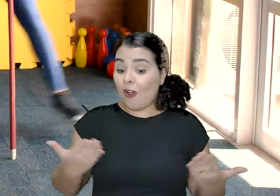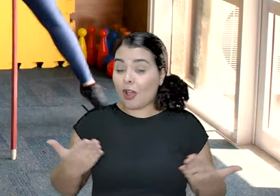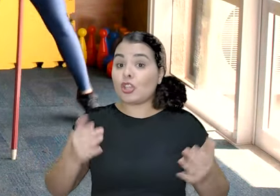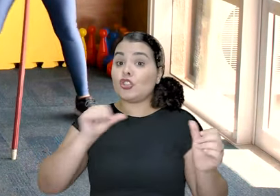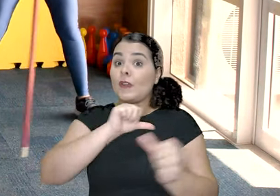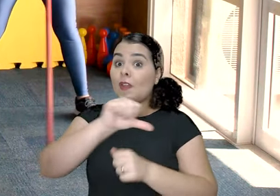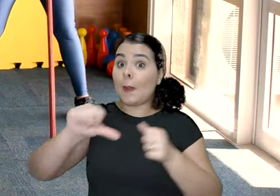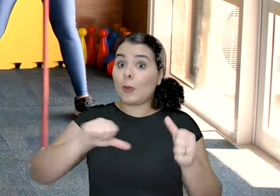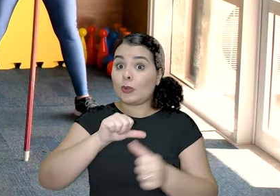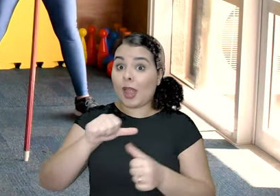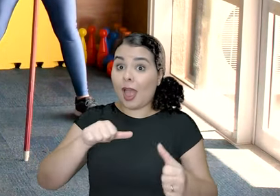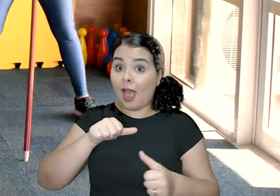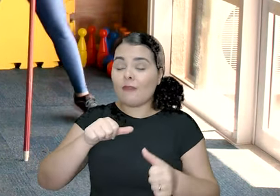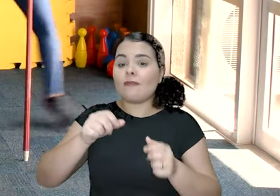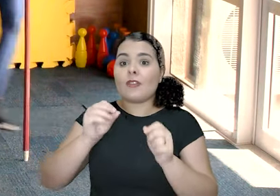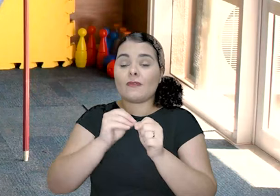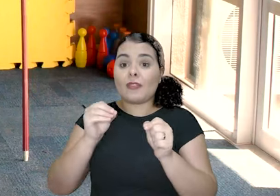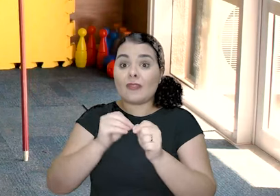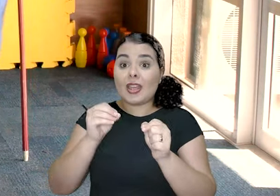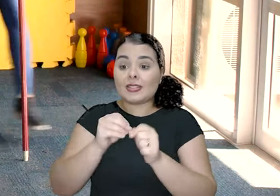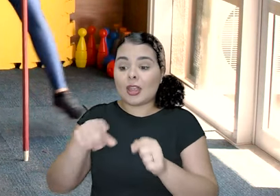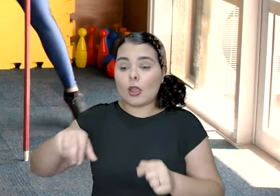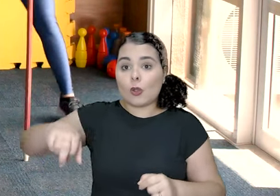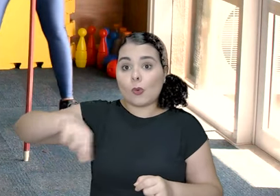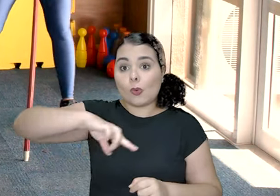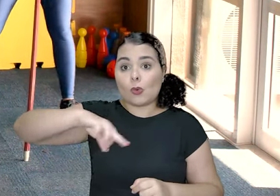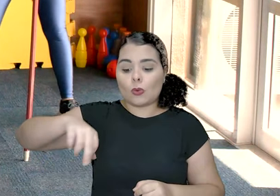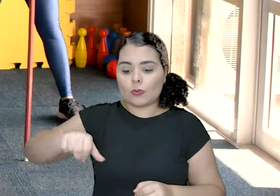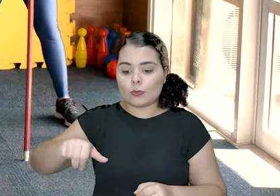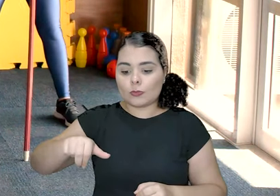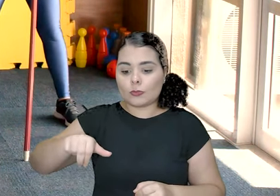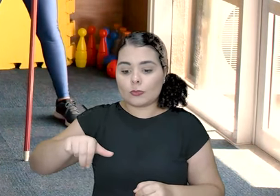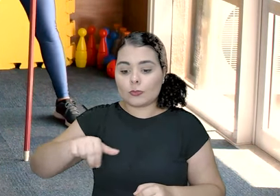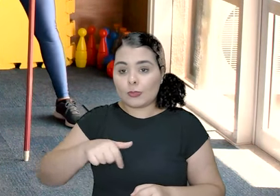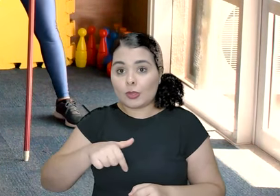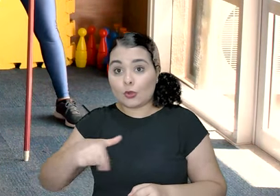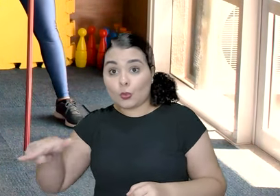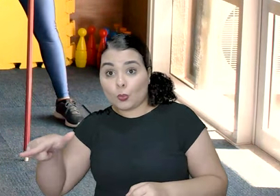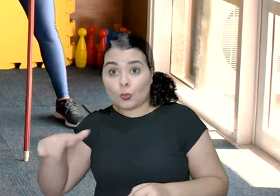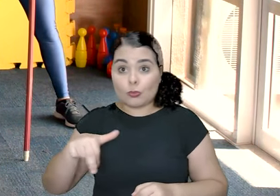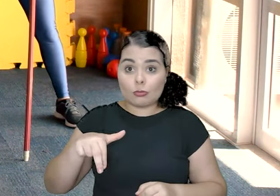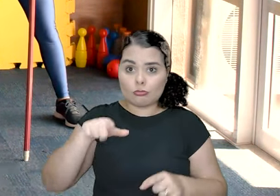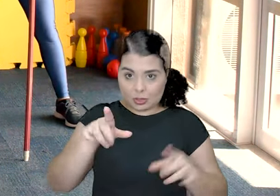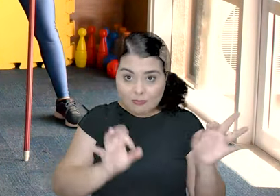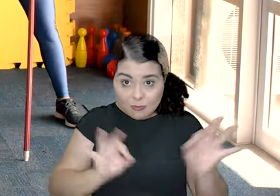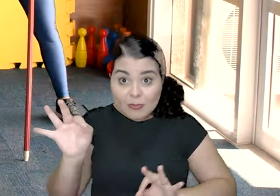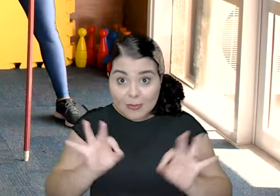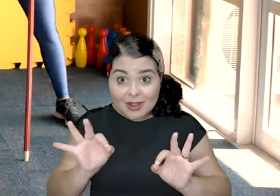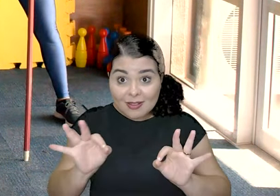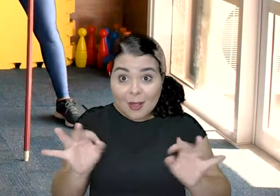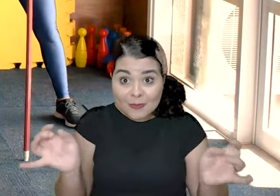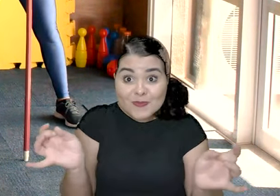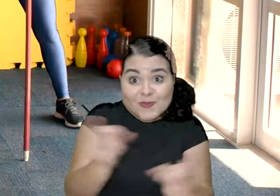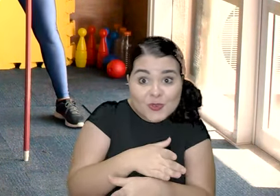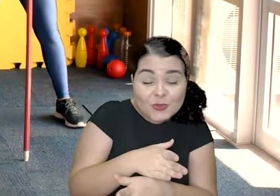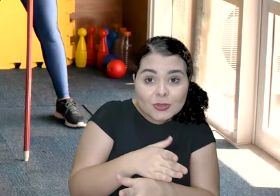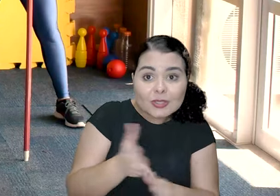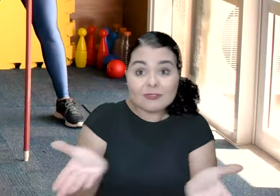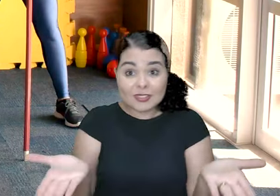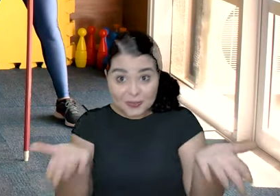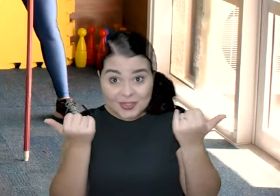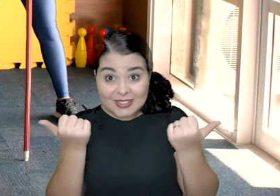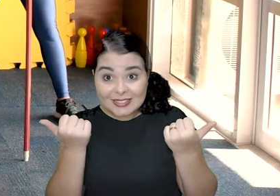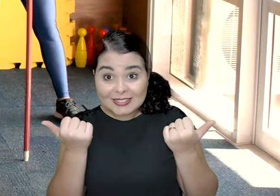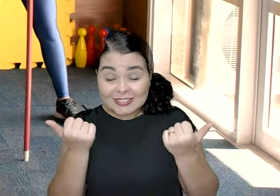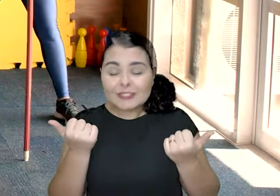pro chutinho lateral. Chute lateral e volta. Tá preparado? Tá preparada? Preparado? Vem